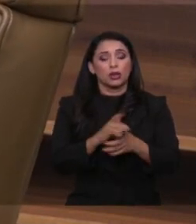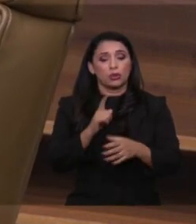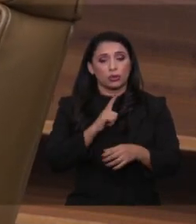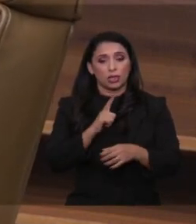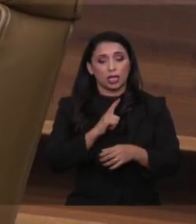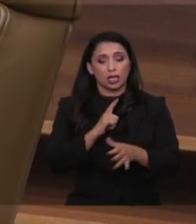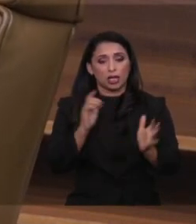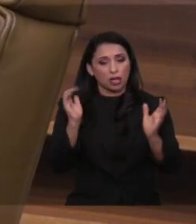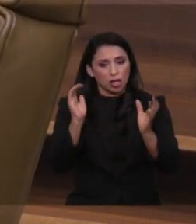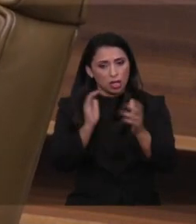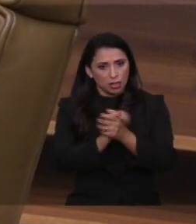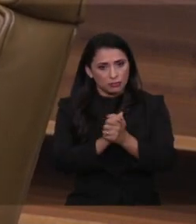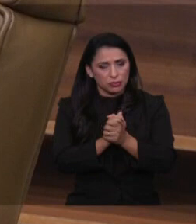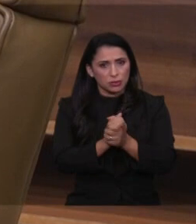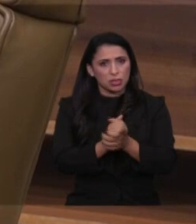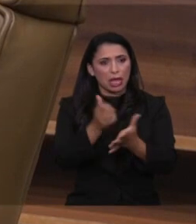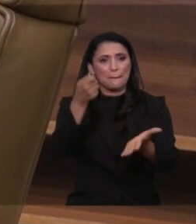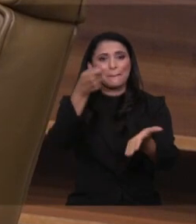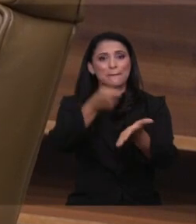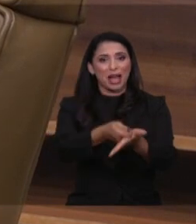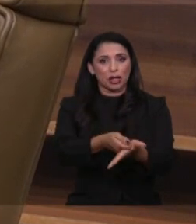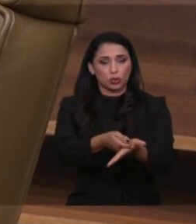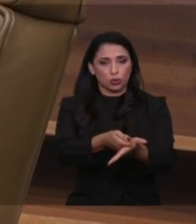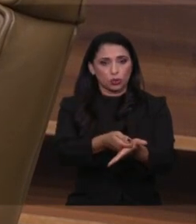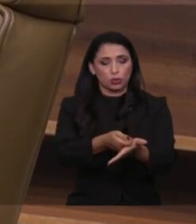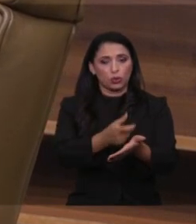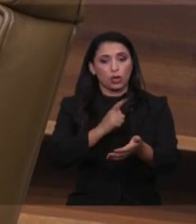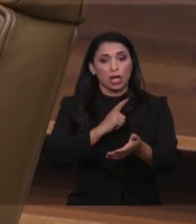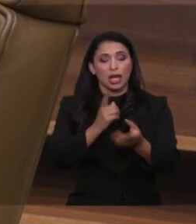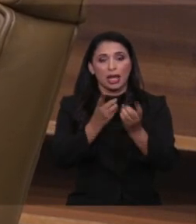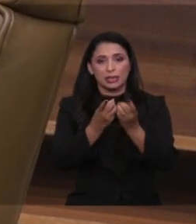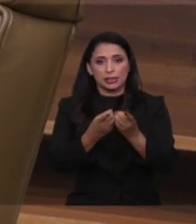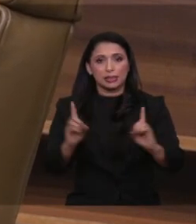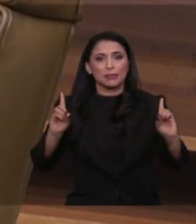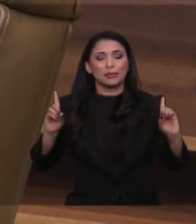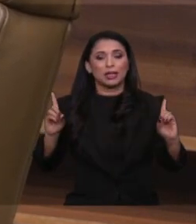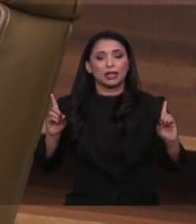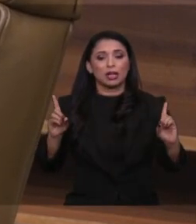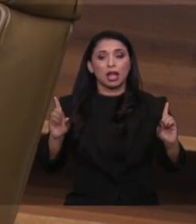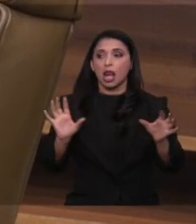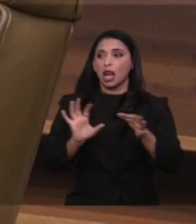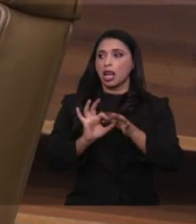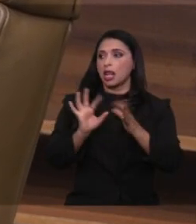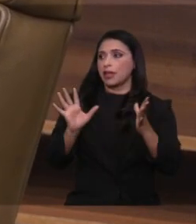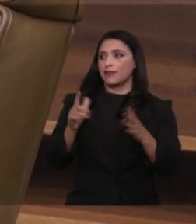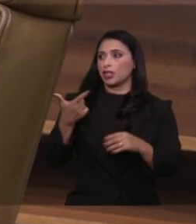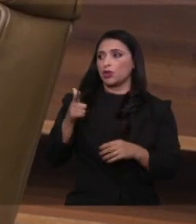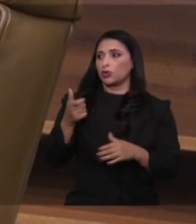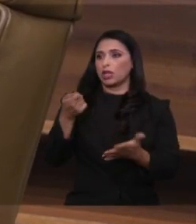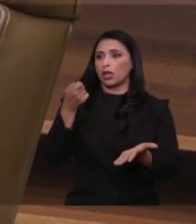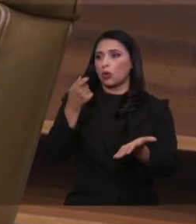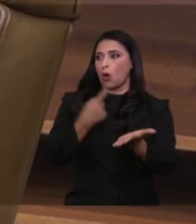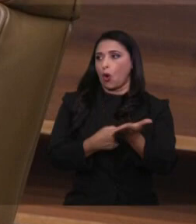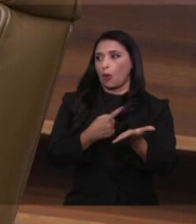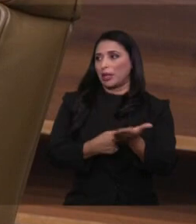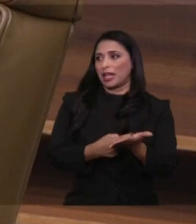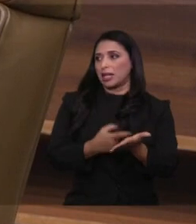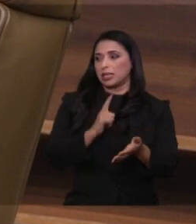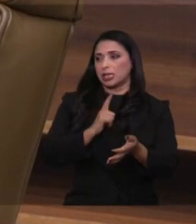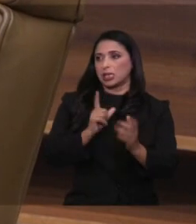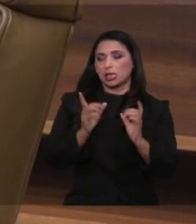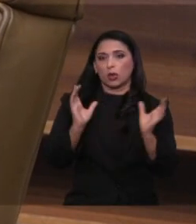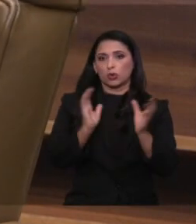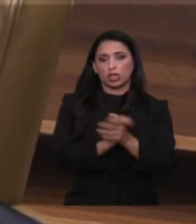conjugais. O que é o desquite? É você estar livre dos débitos conjugais.